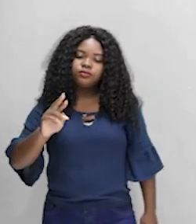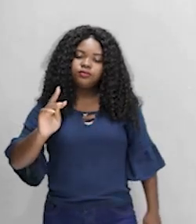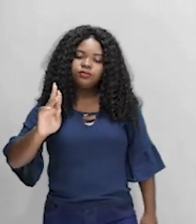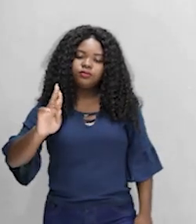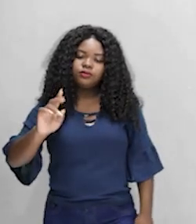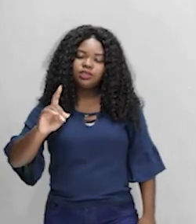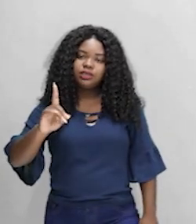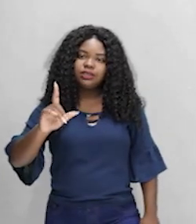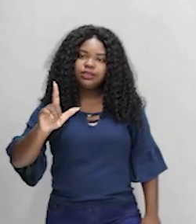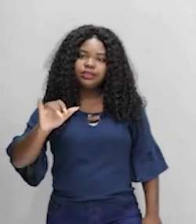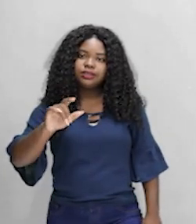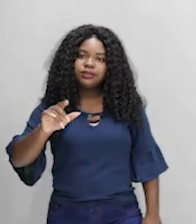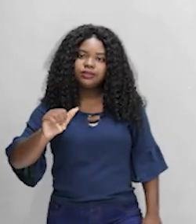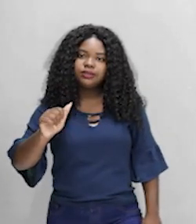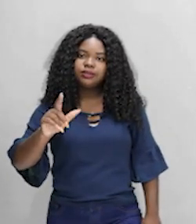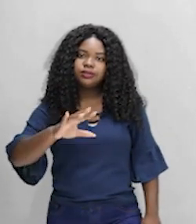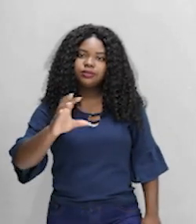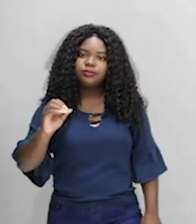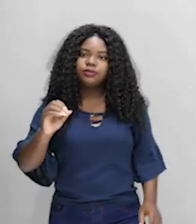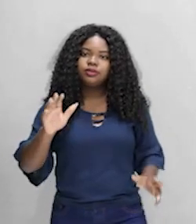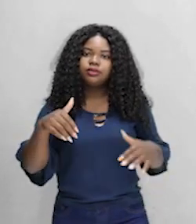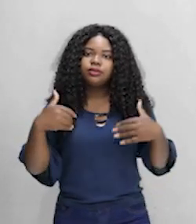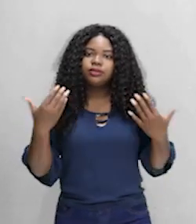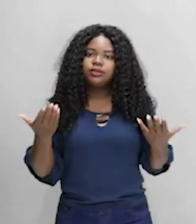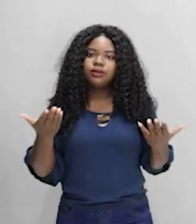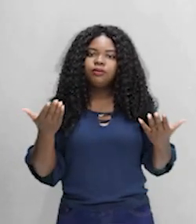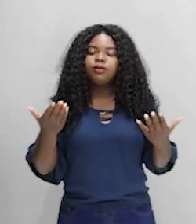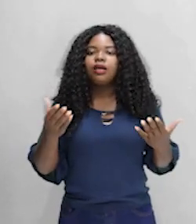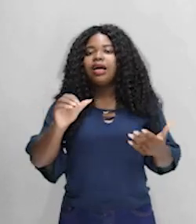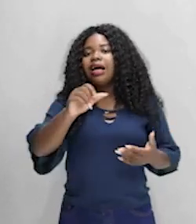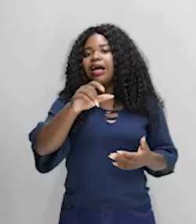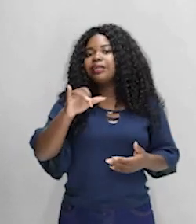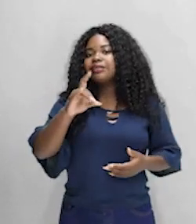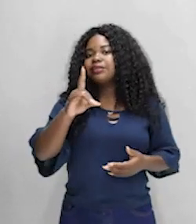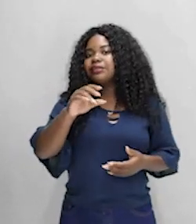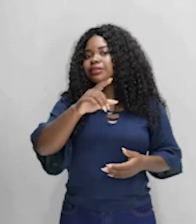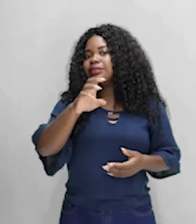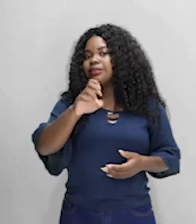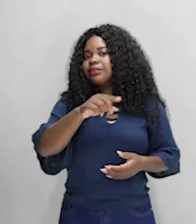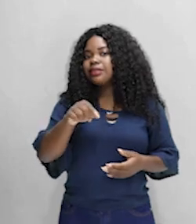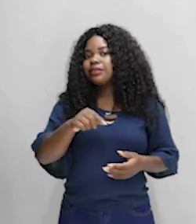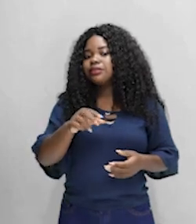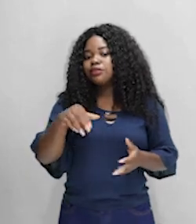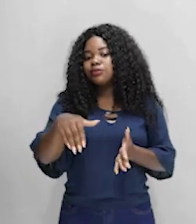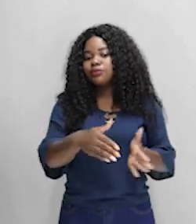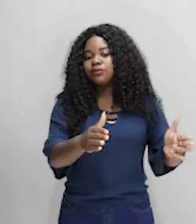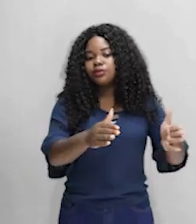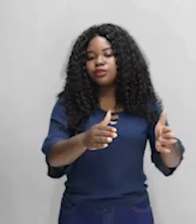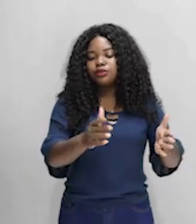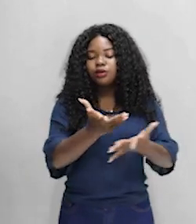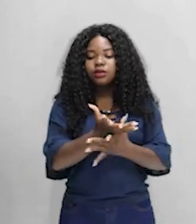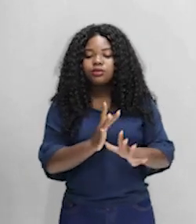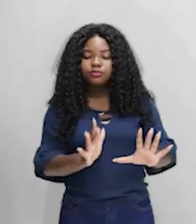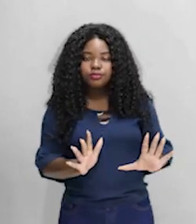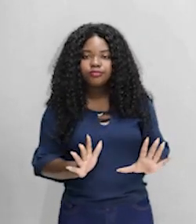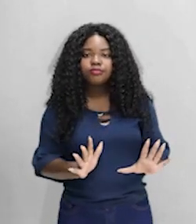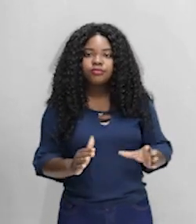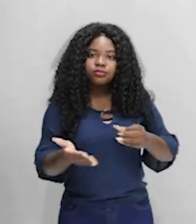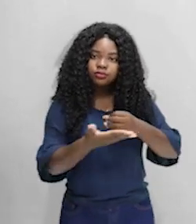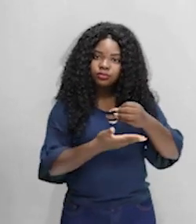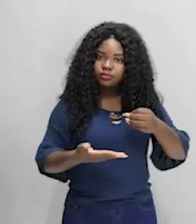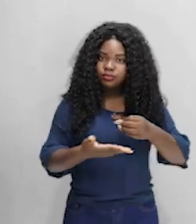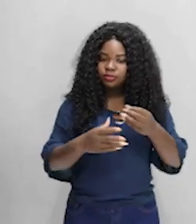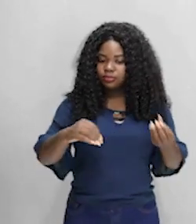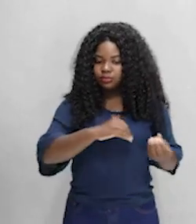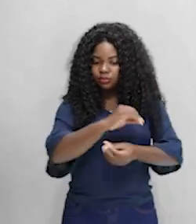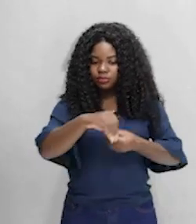a acidez do rio foi neutralizado, né, pela basicidade do efluente, certo? O